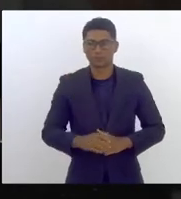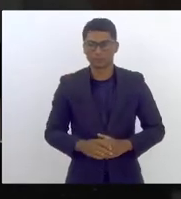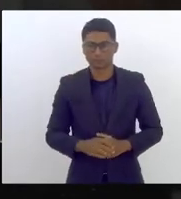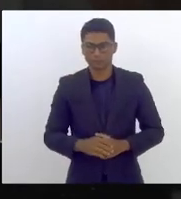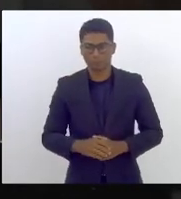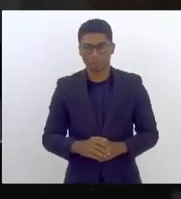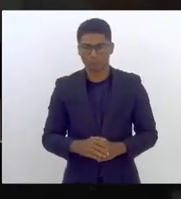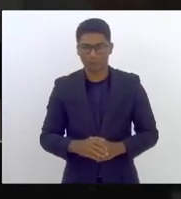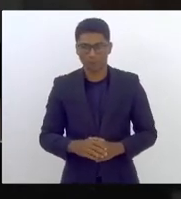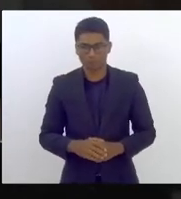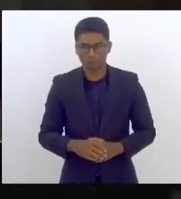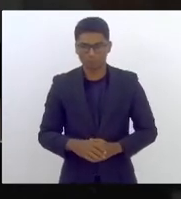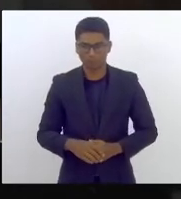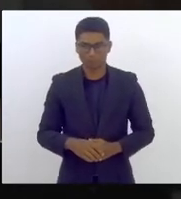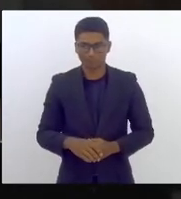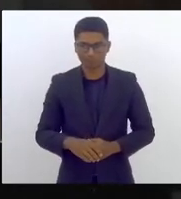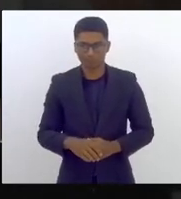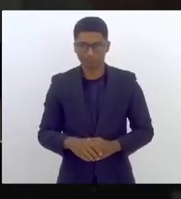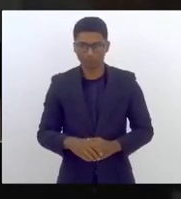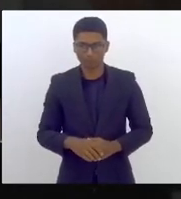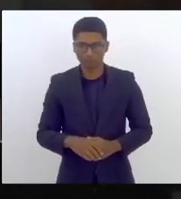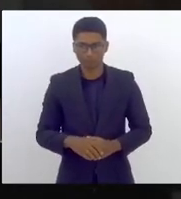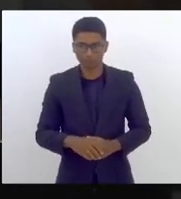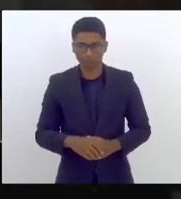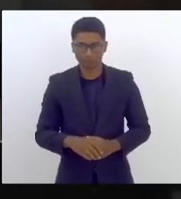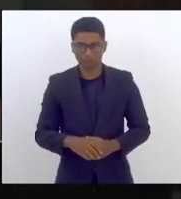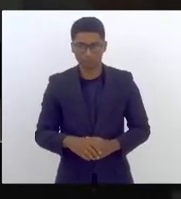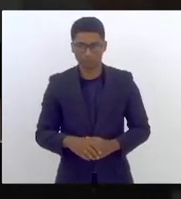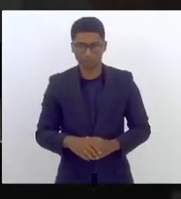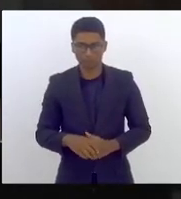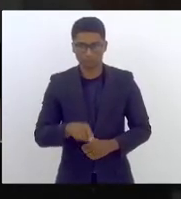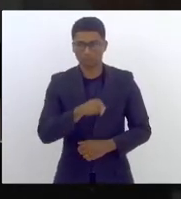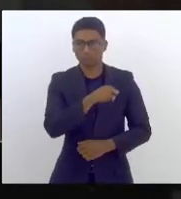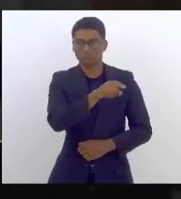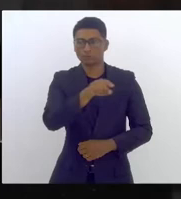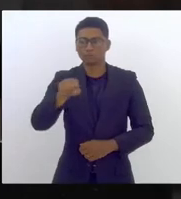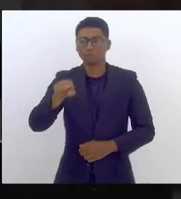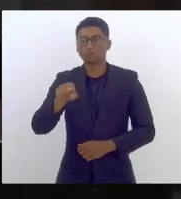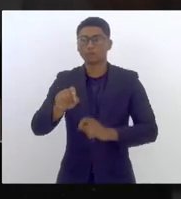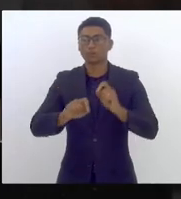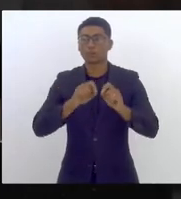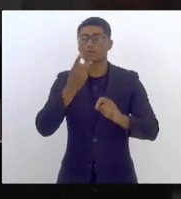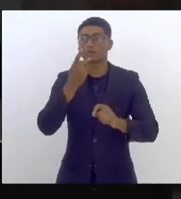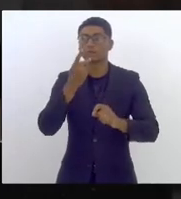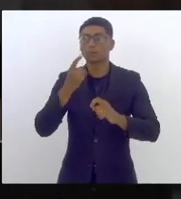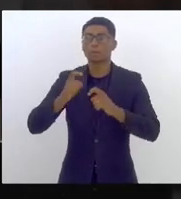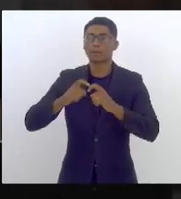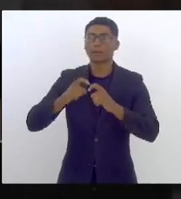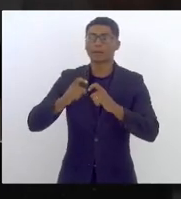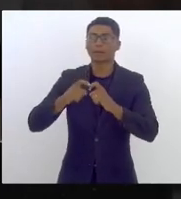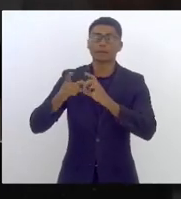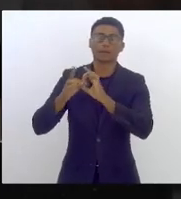que alegando a liberdade dos médicos